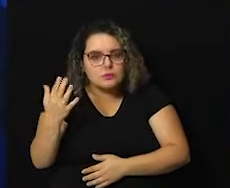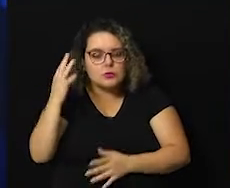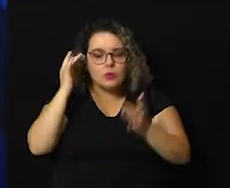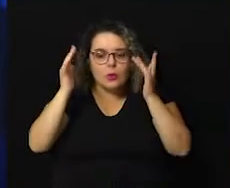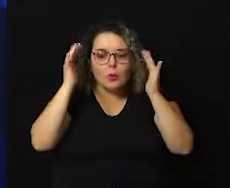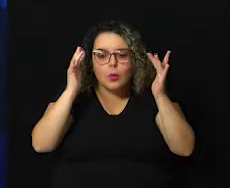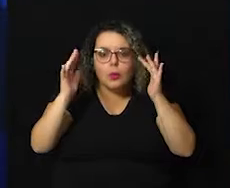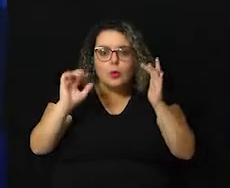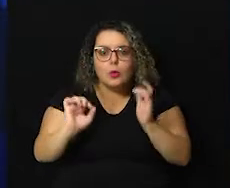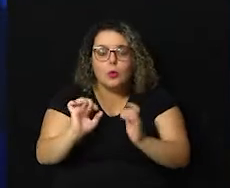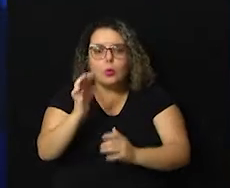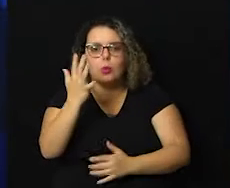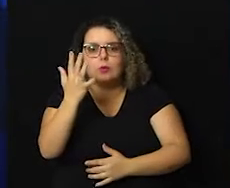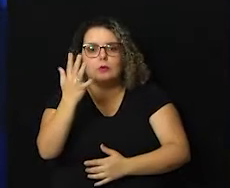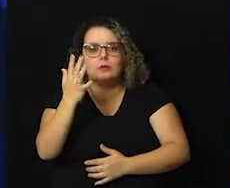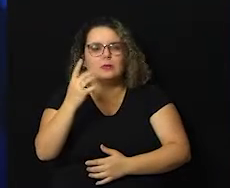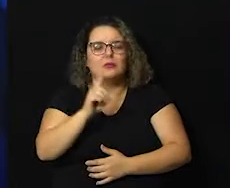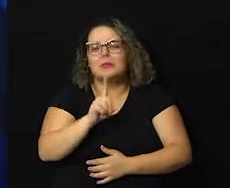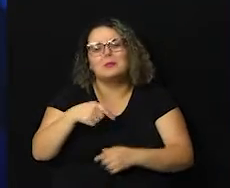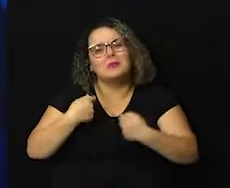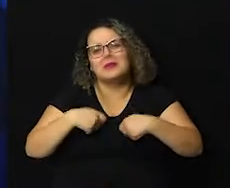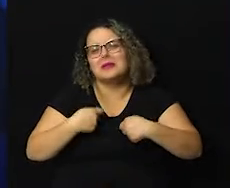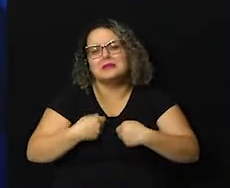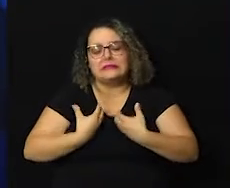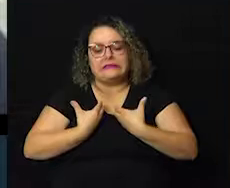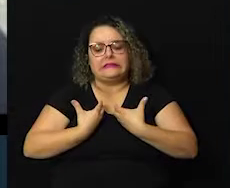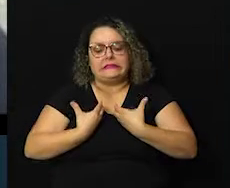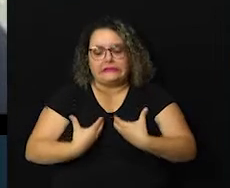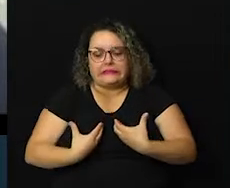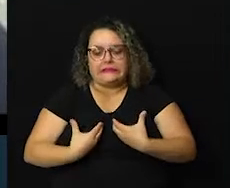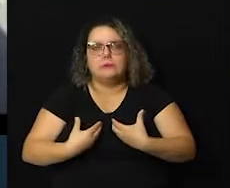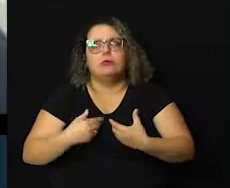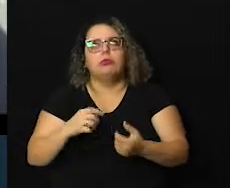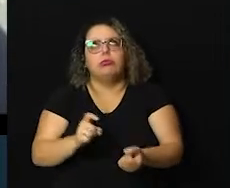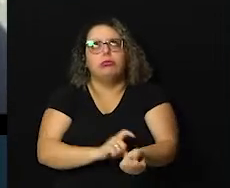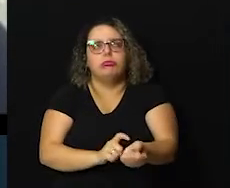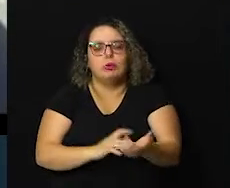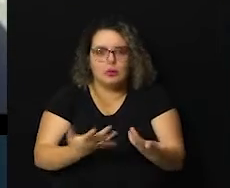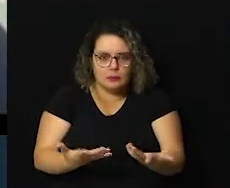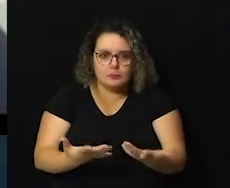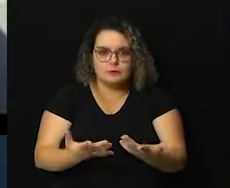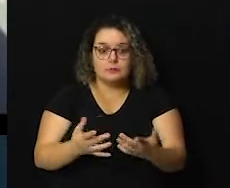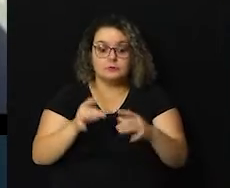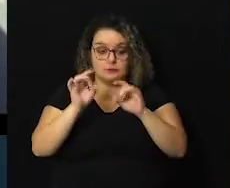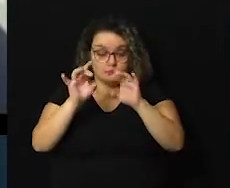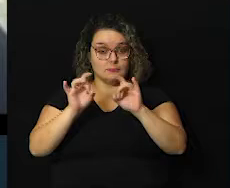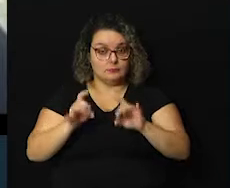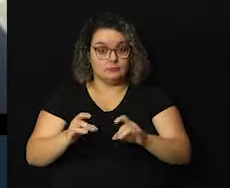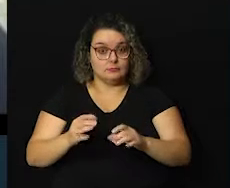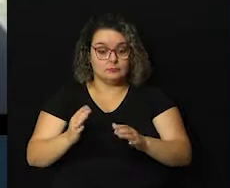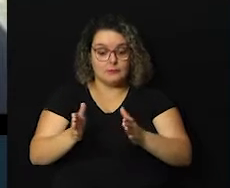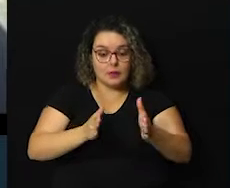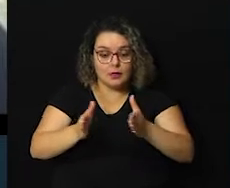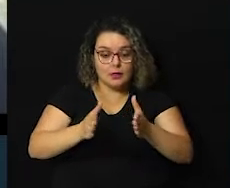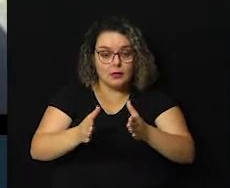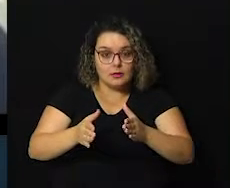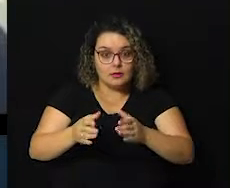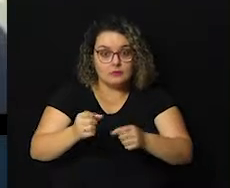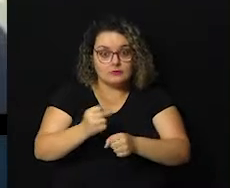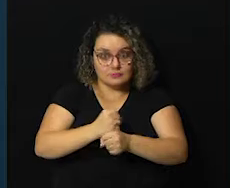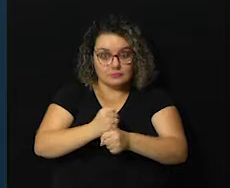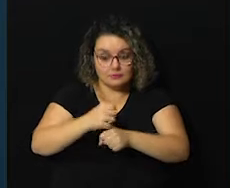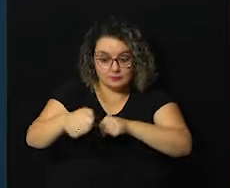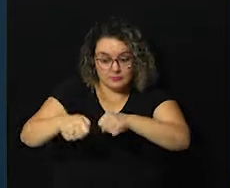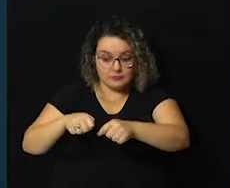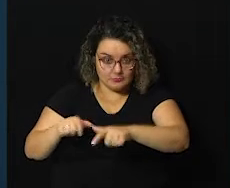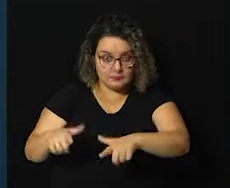que a realização de um sonho não precisa ser desgastante né então a gente se especializou E durante esses anos todos